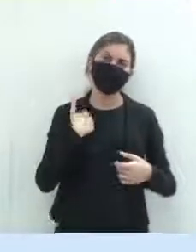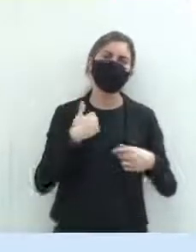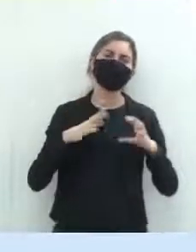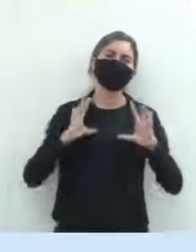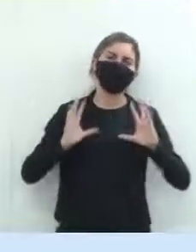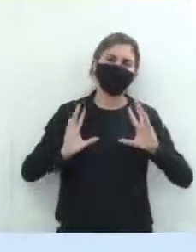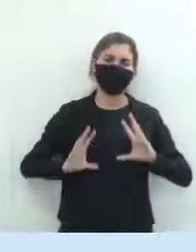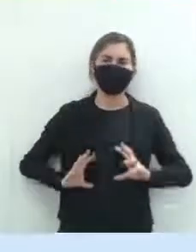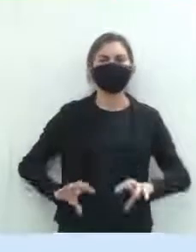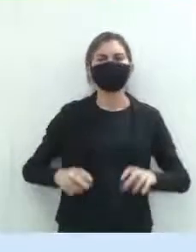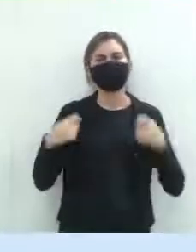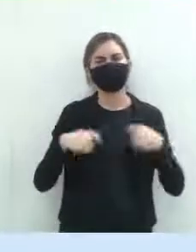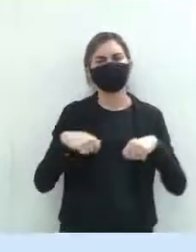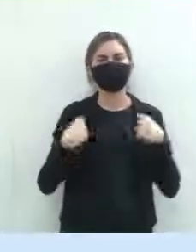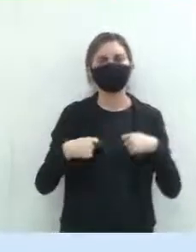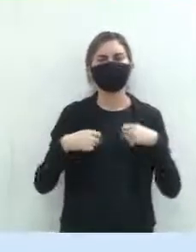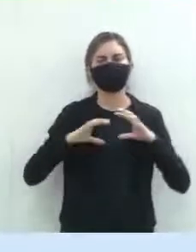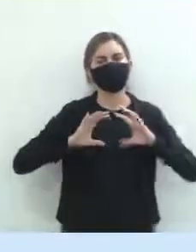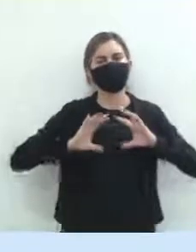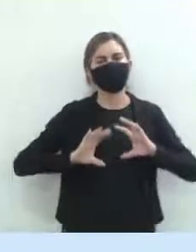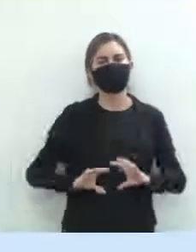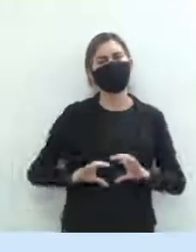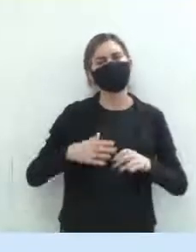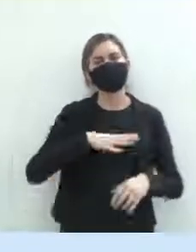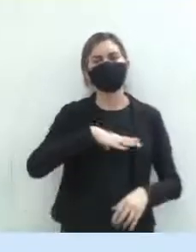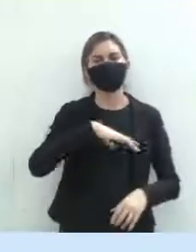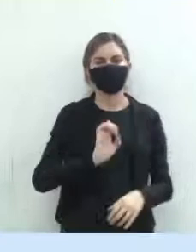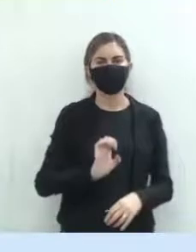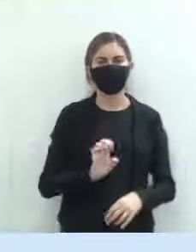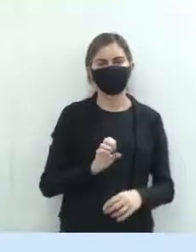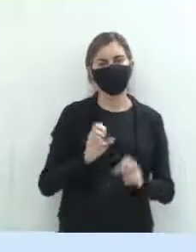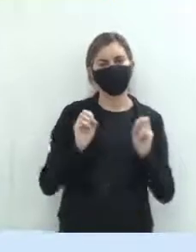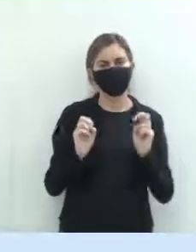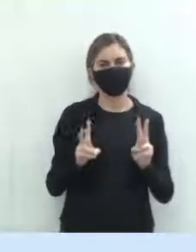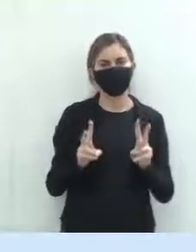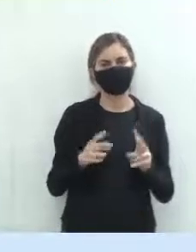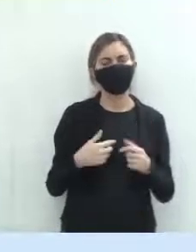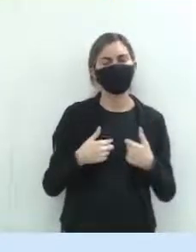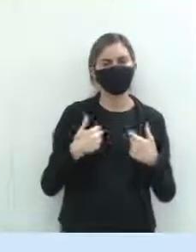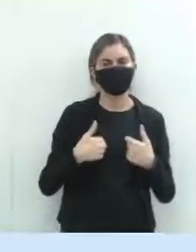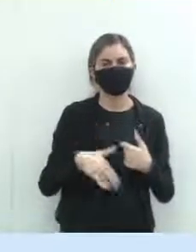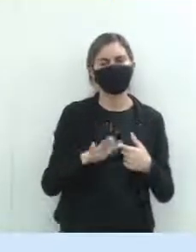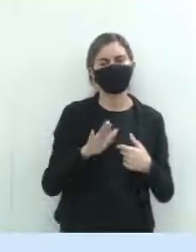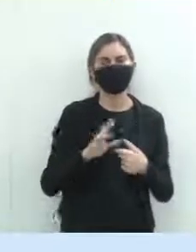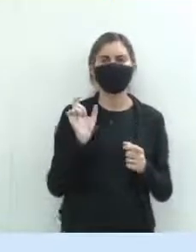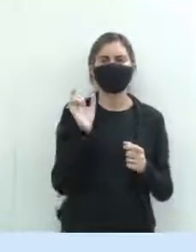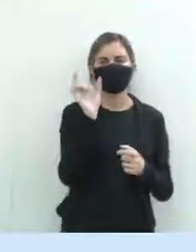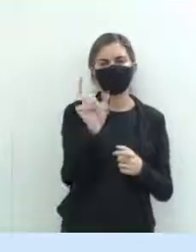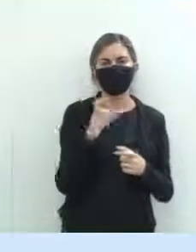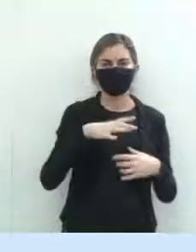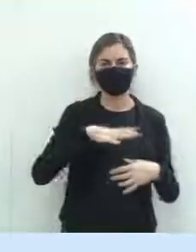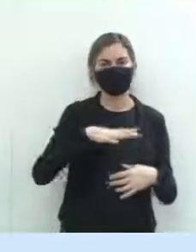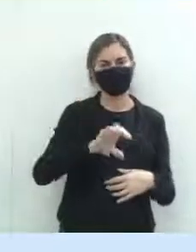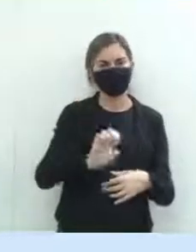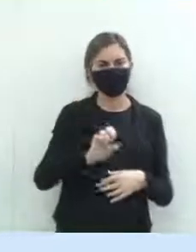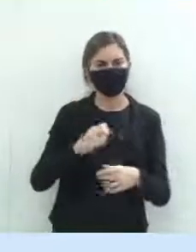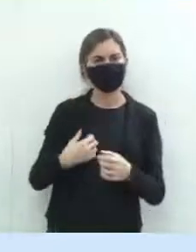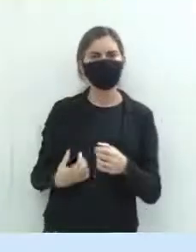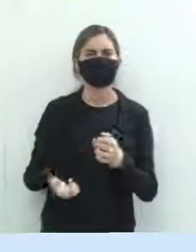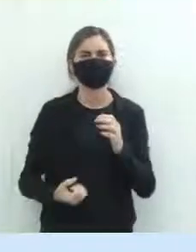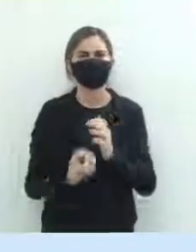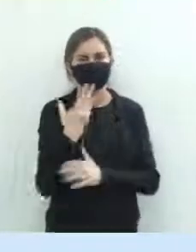comportamento precisa ser um comportamento ético, ok? Então vamos lá. A palavra ética é de origem